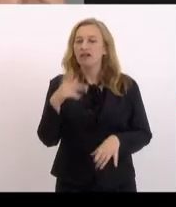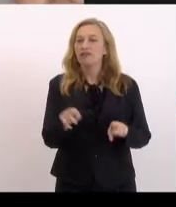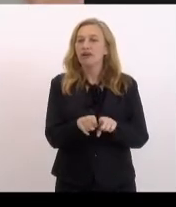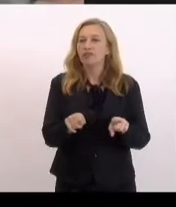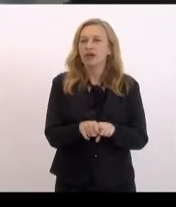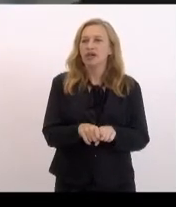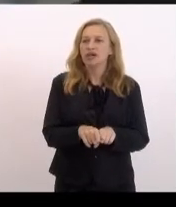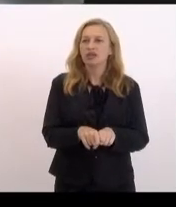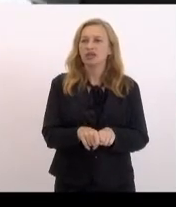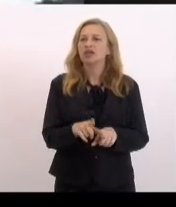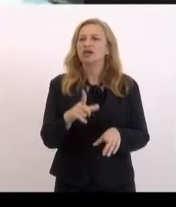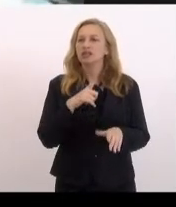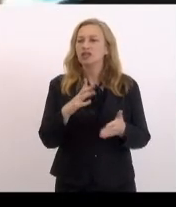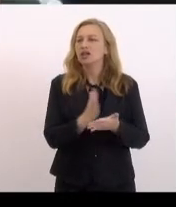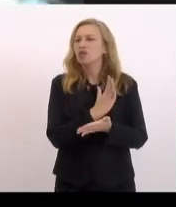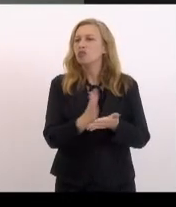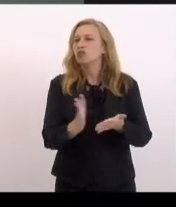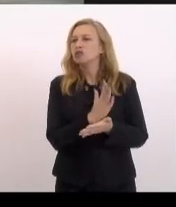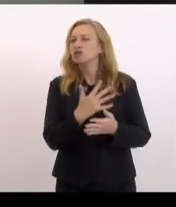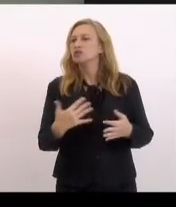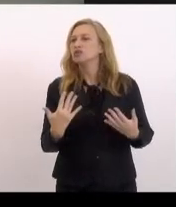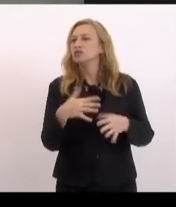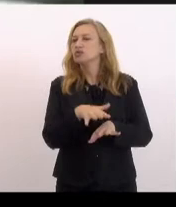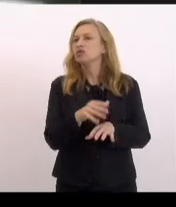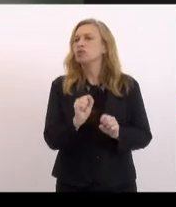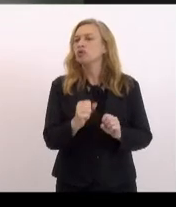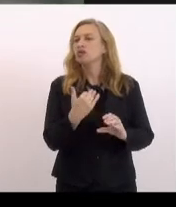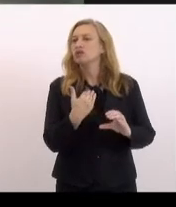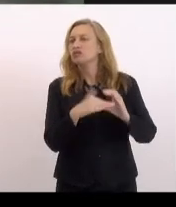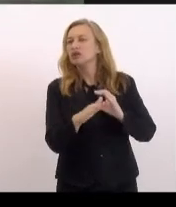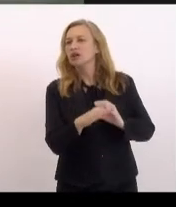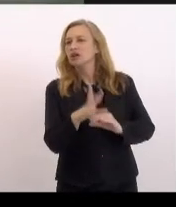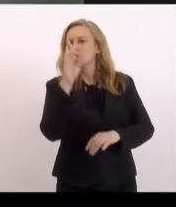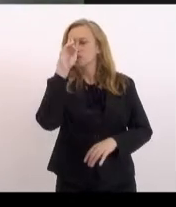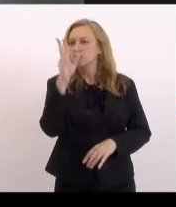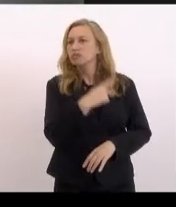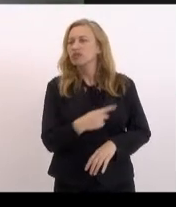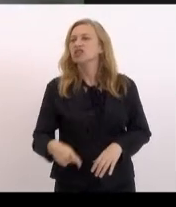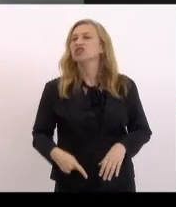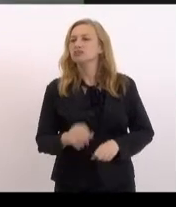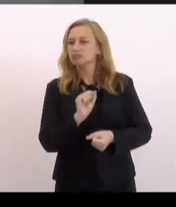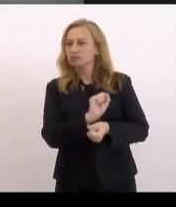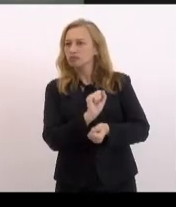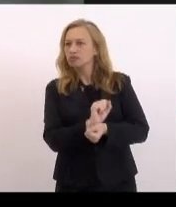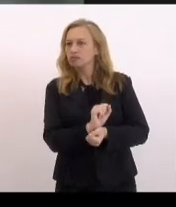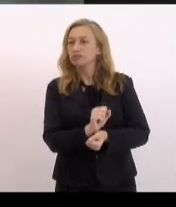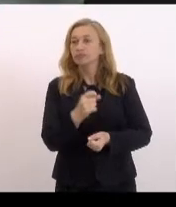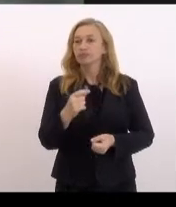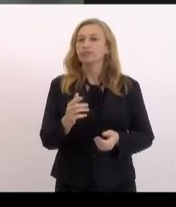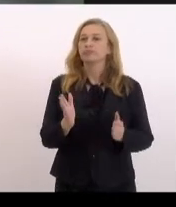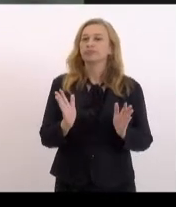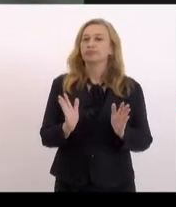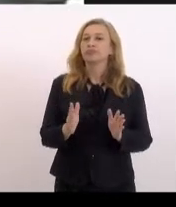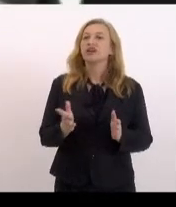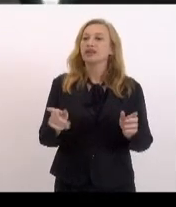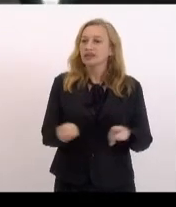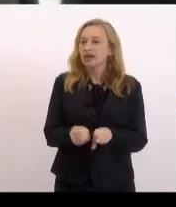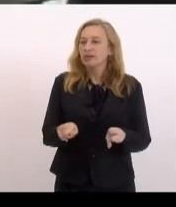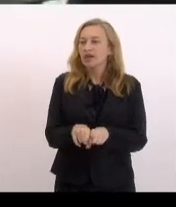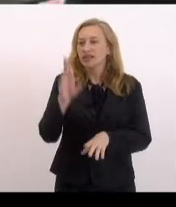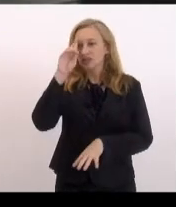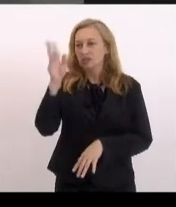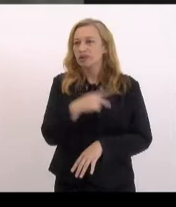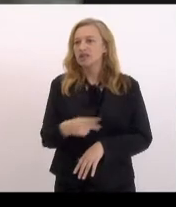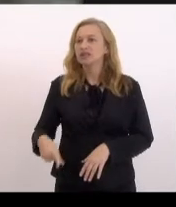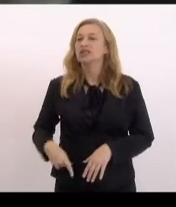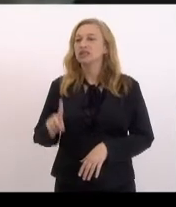Declaração. Tem umas inclusões também, presidente. Posso enviar para você? Já. Agora eu vou também quero declarar, presidente,